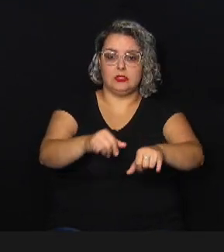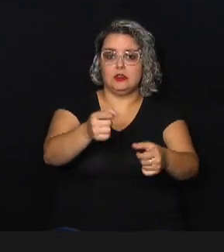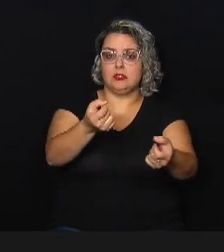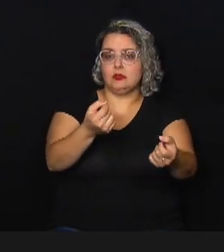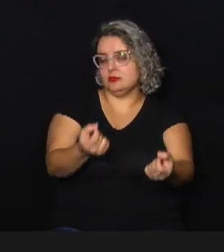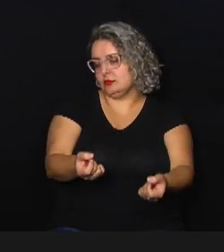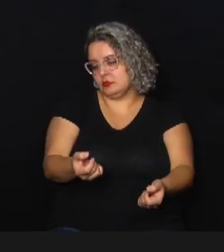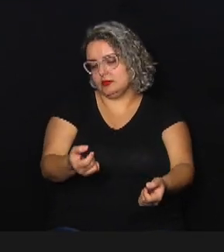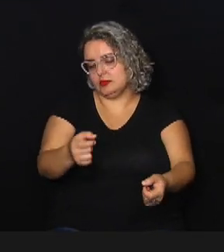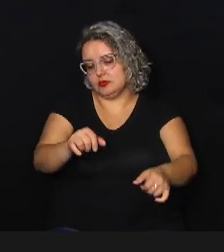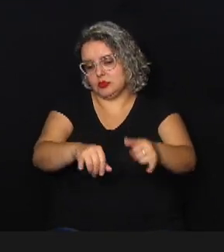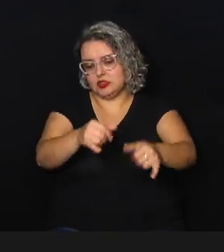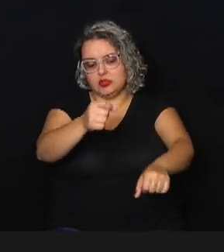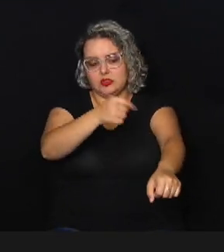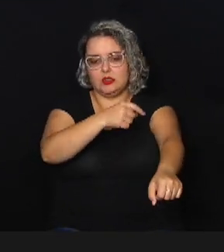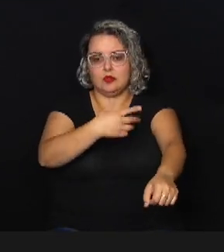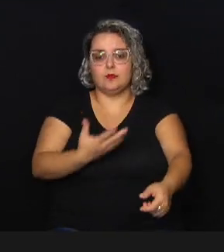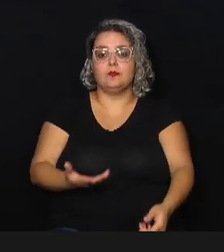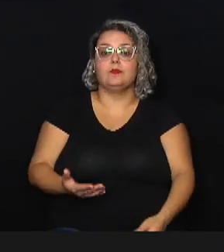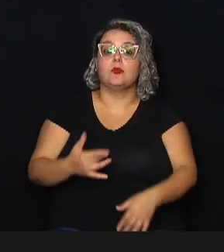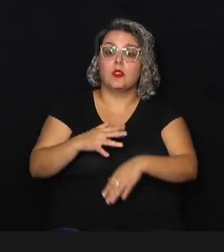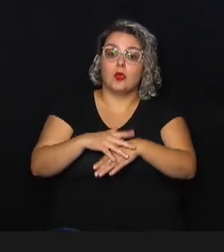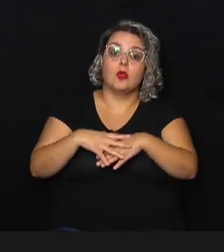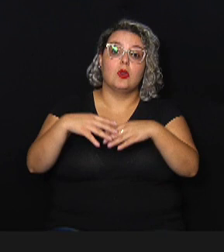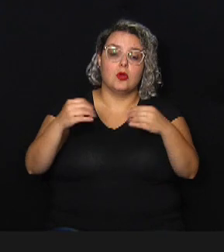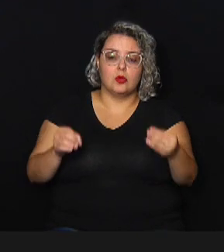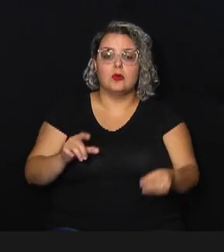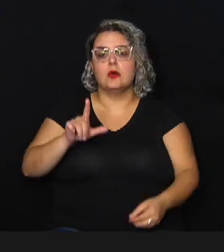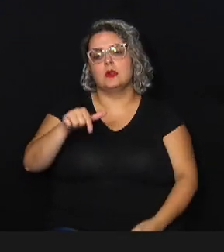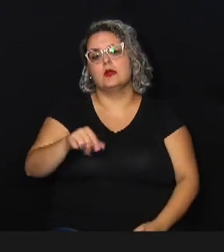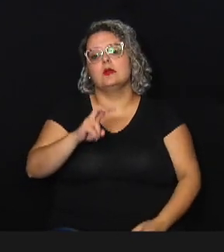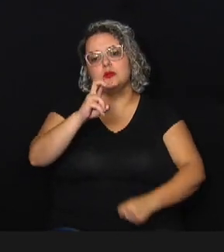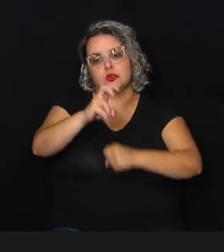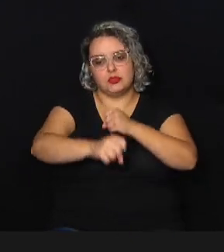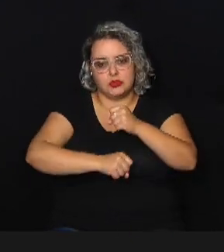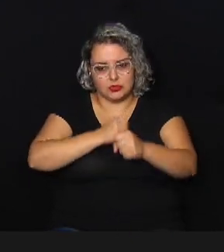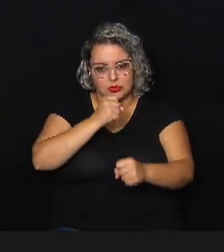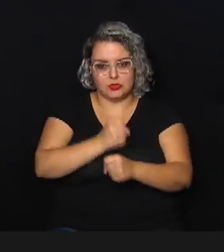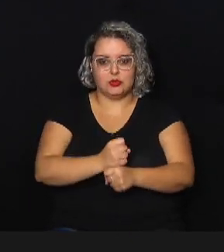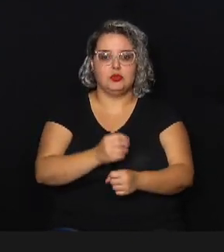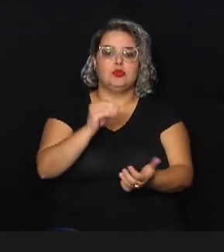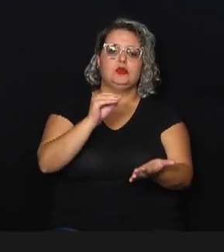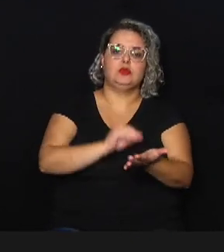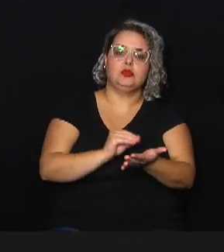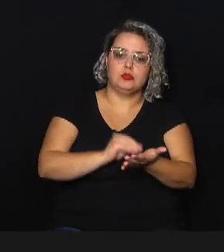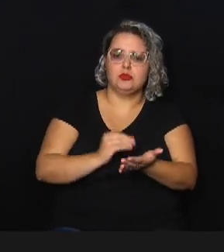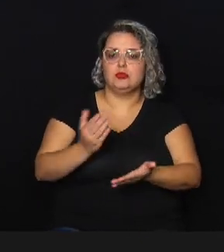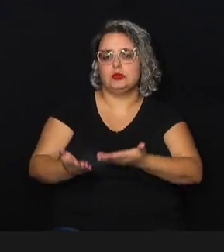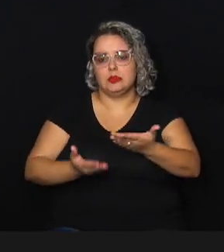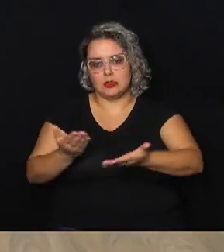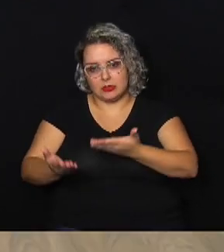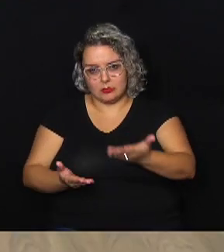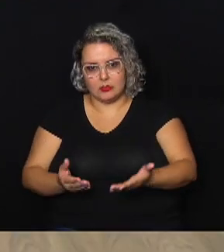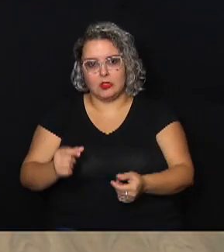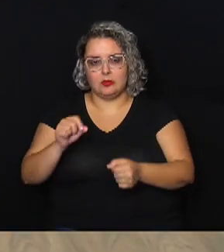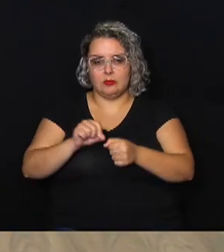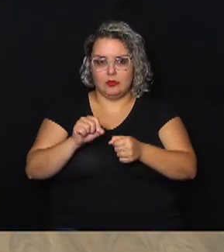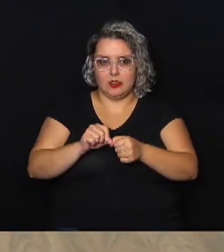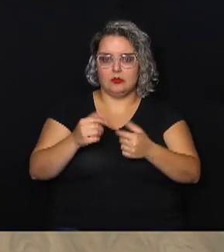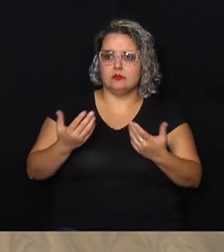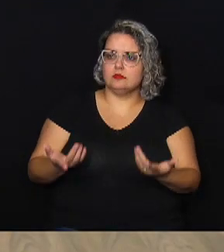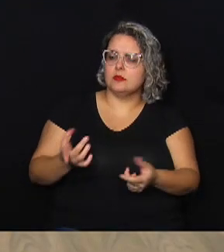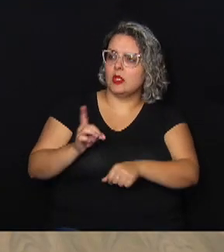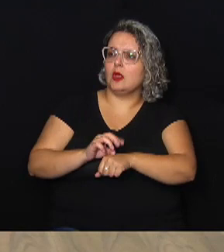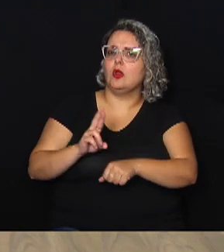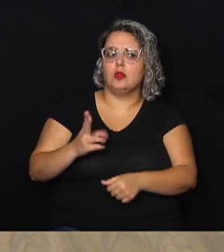cura, a gente considera o paciente curado depois de 5 anos do último tratamento realizado. E doutor, teve